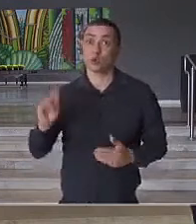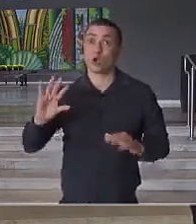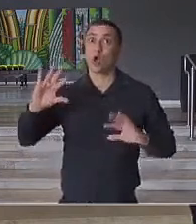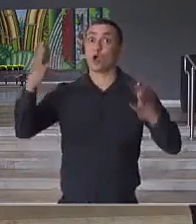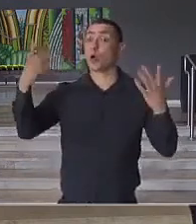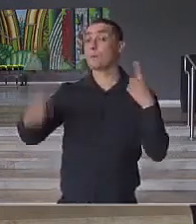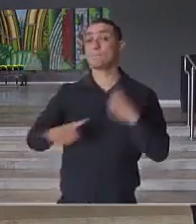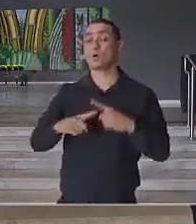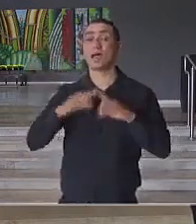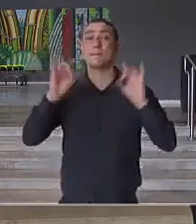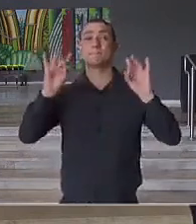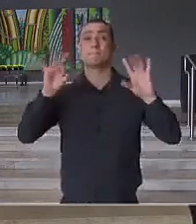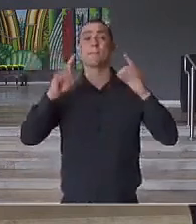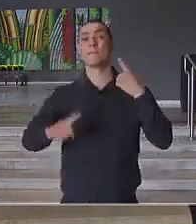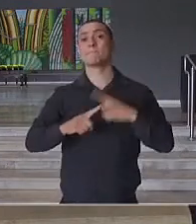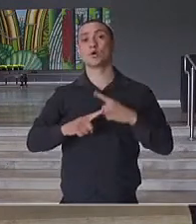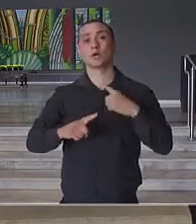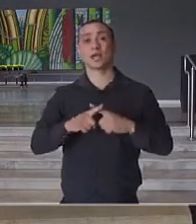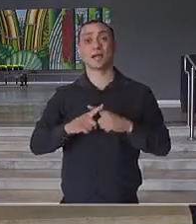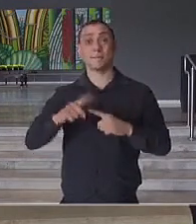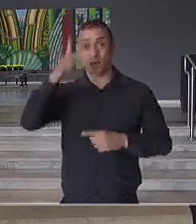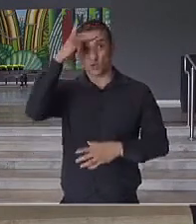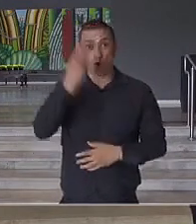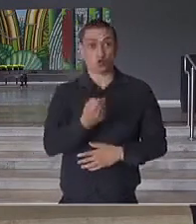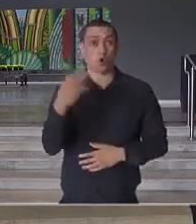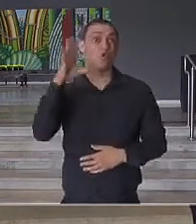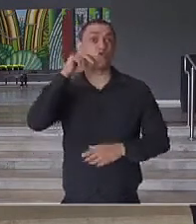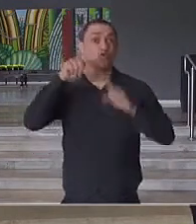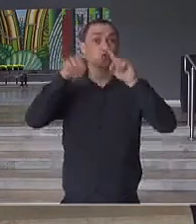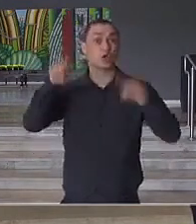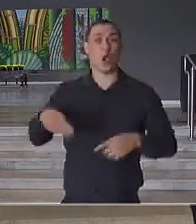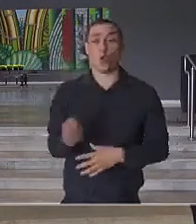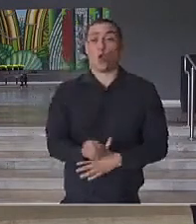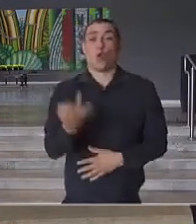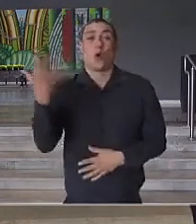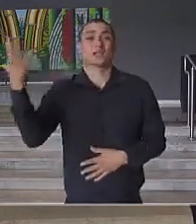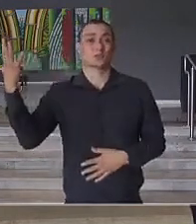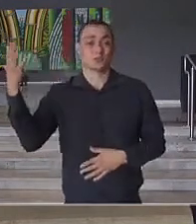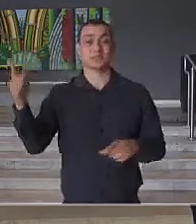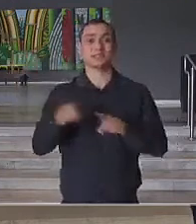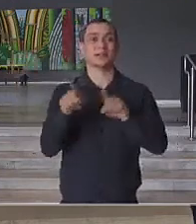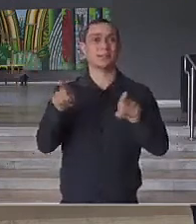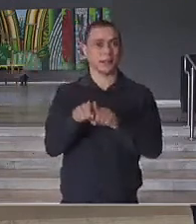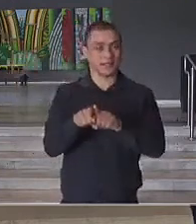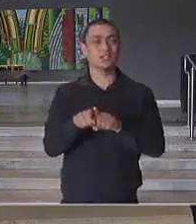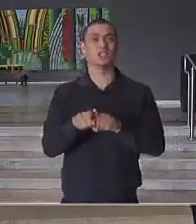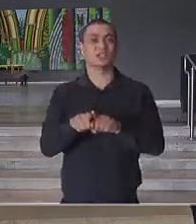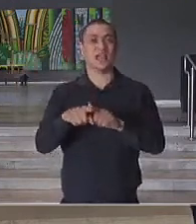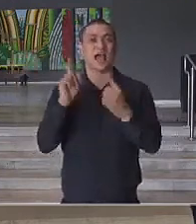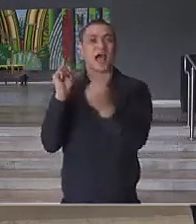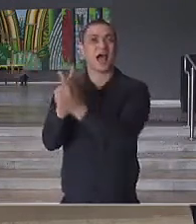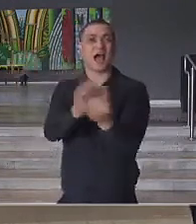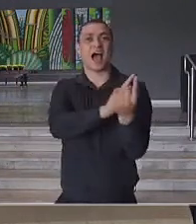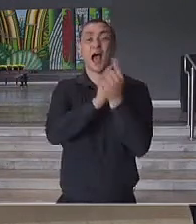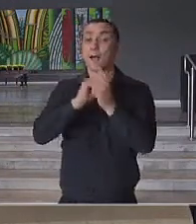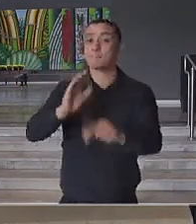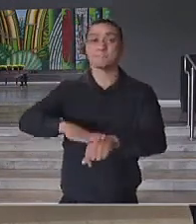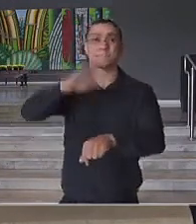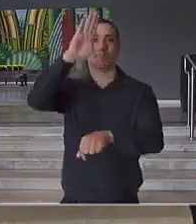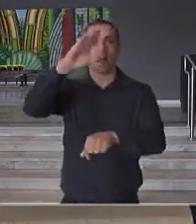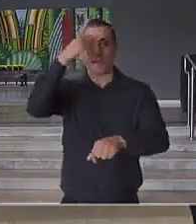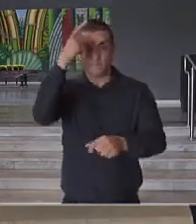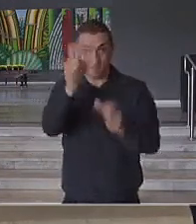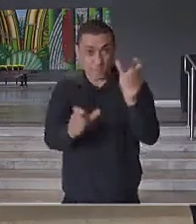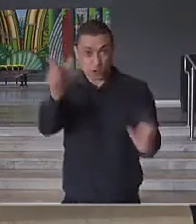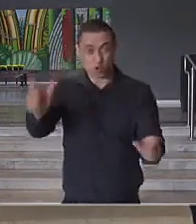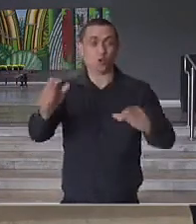acontecendo especialmente pelo volume de funcionários e o volume também de atendimentos a